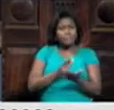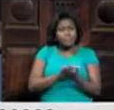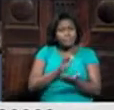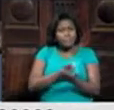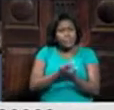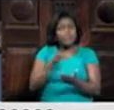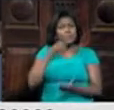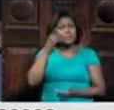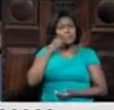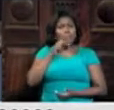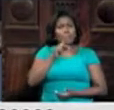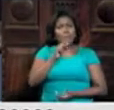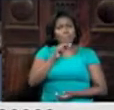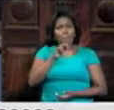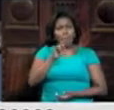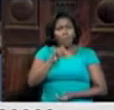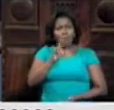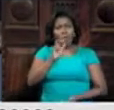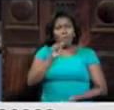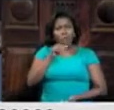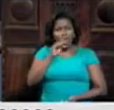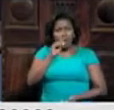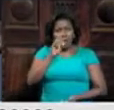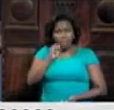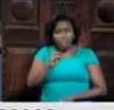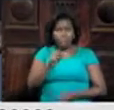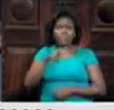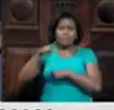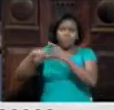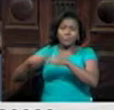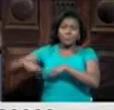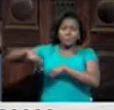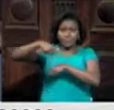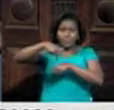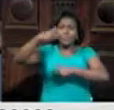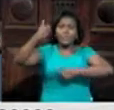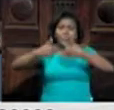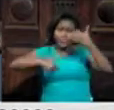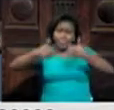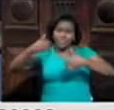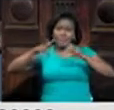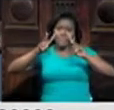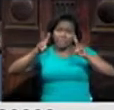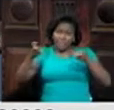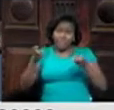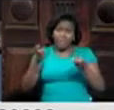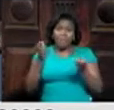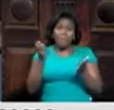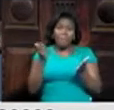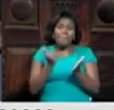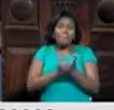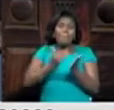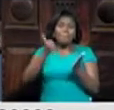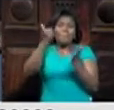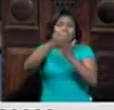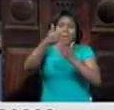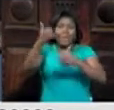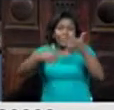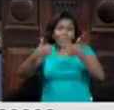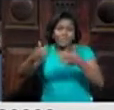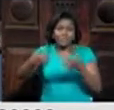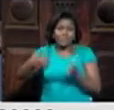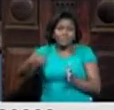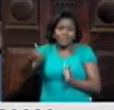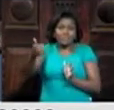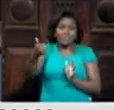audiência. O deputado Paulo Ramos me sucederá daqui a pouco na tribuna e poderá falar com muito mais elementos do que